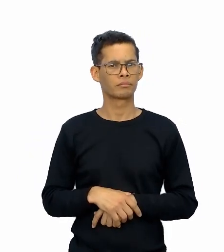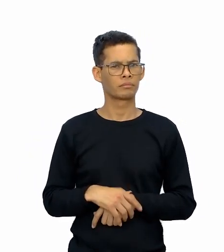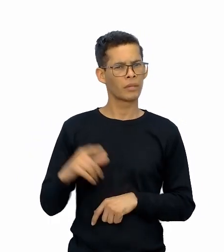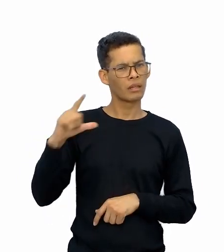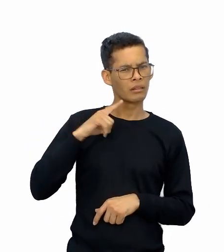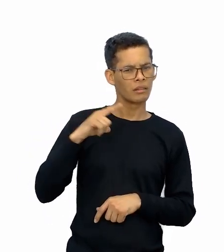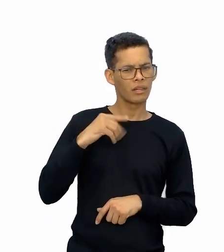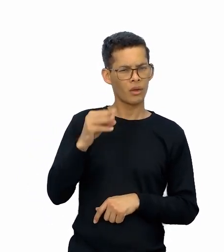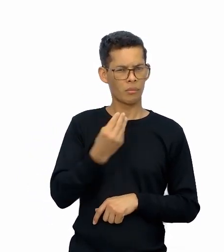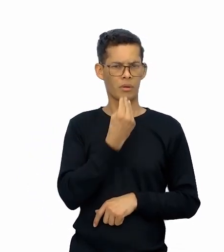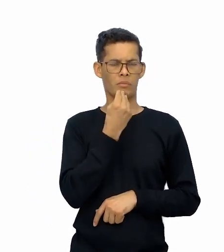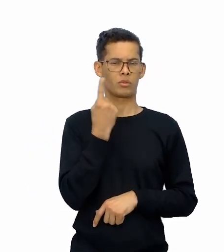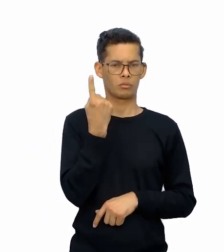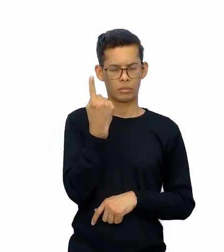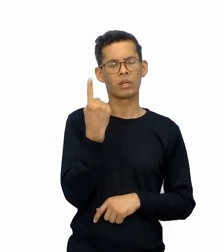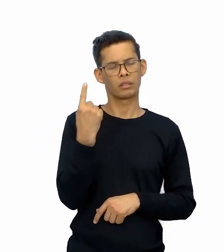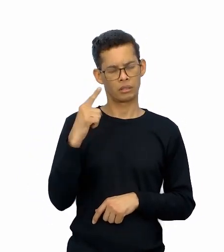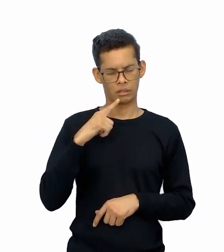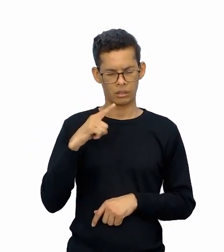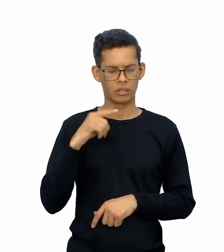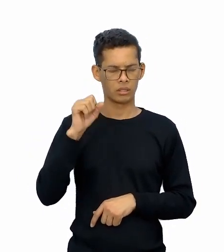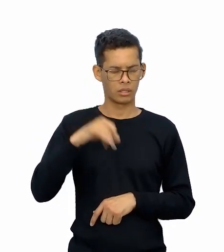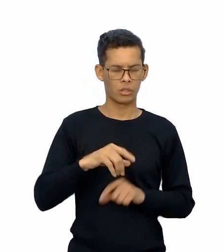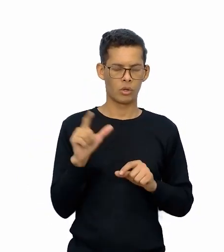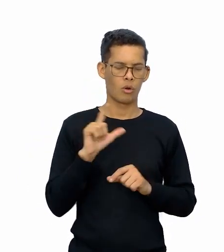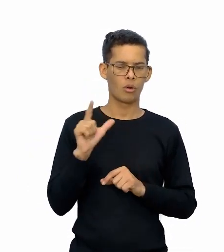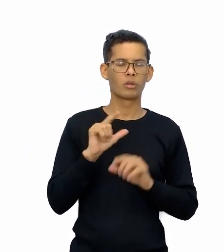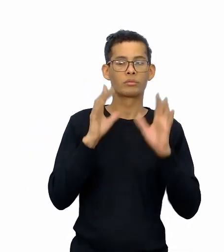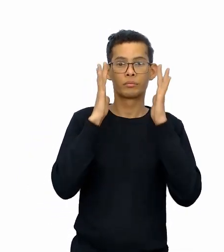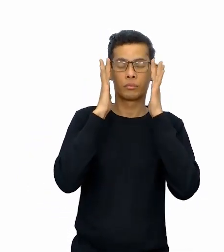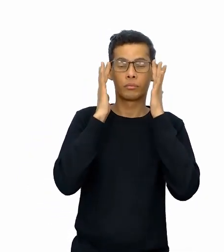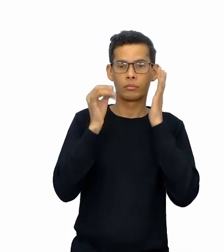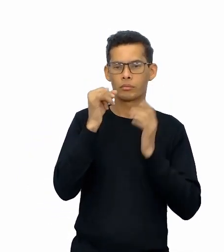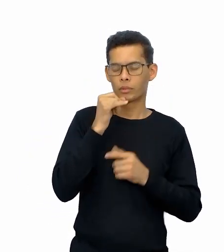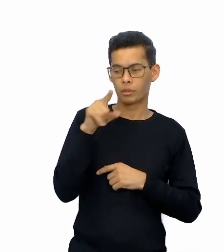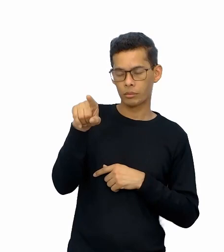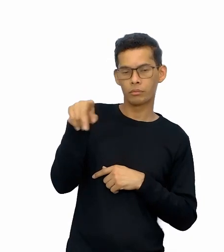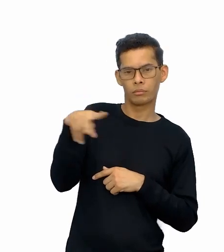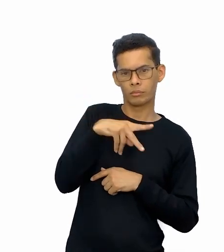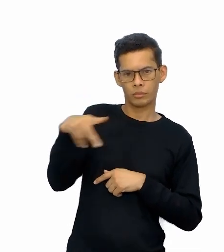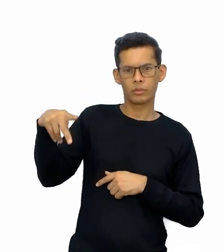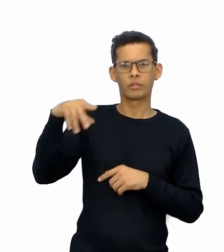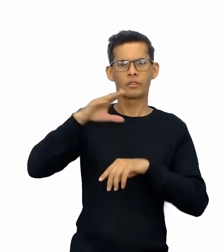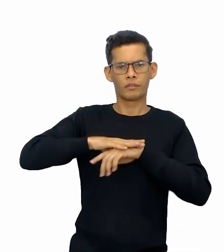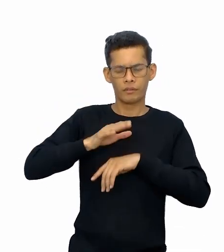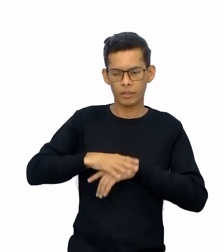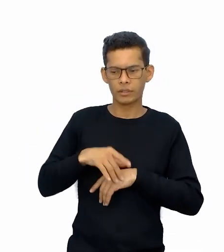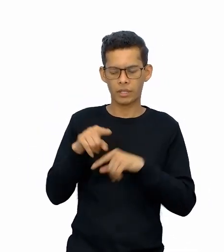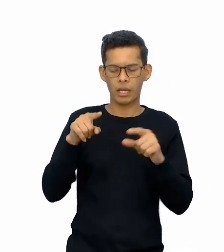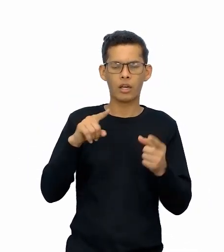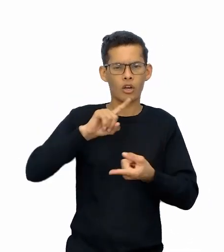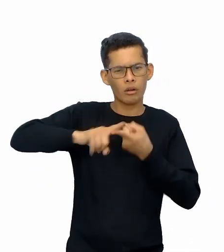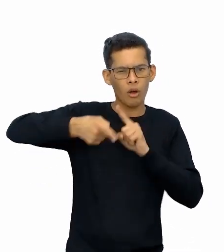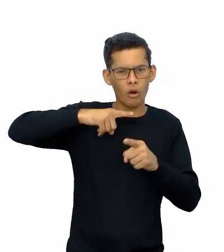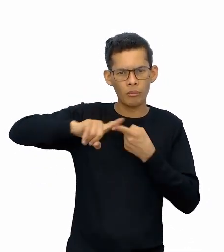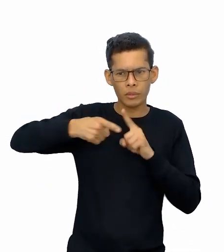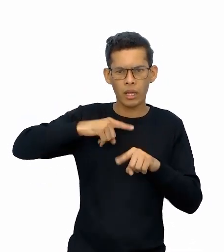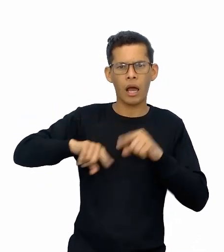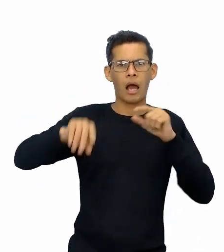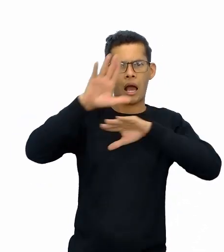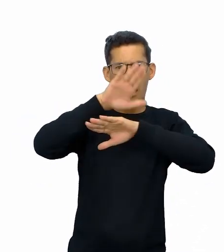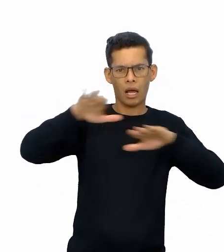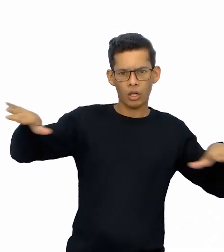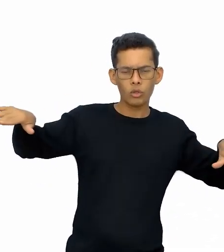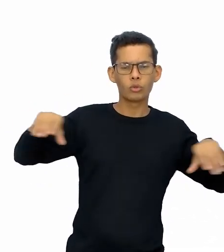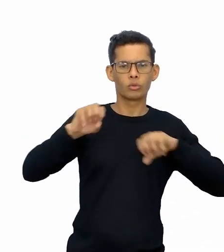Existe uma possibilidade, claro, né, de o professor também utilizar uma sala de aula invertida, por que não? Aí já é avançando um pouco mais